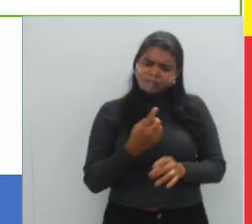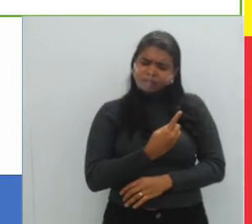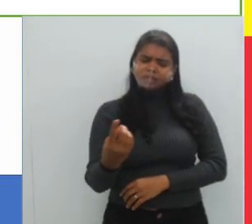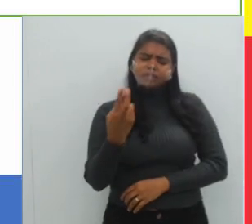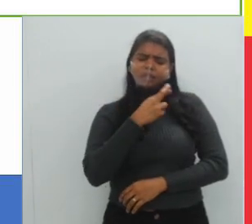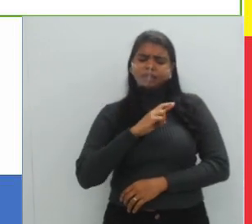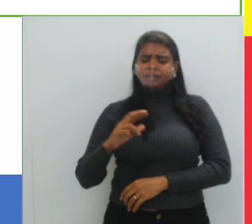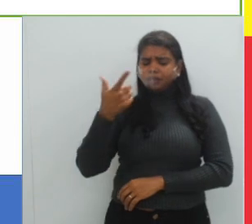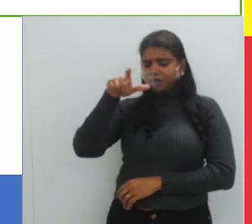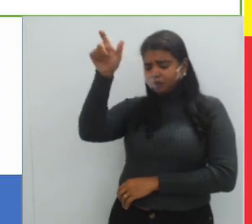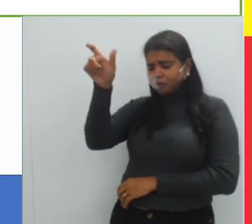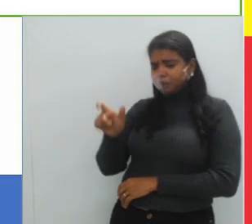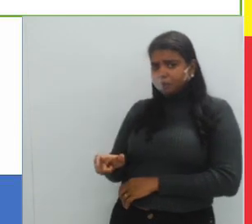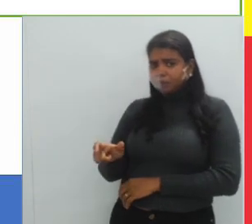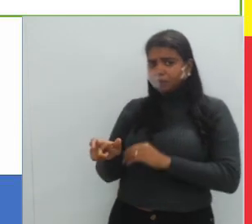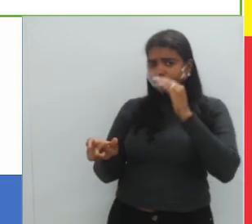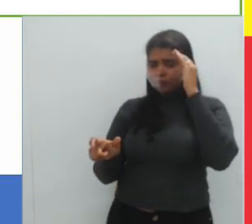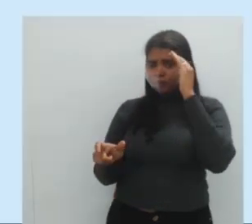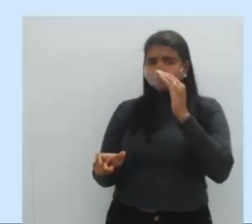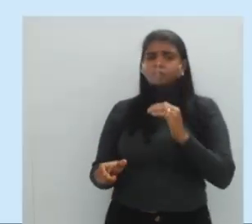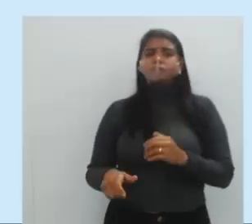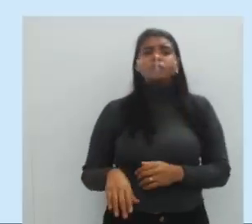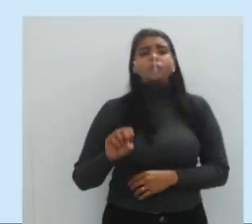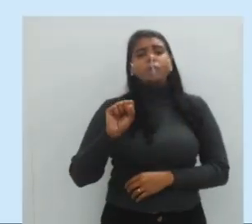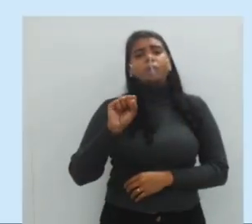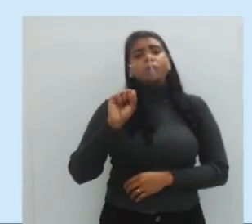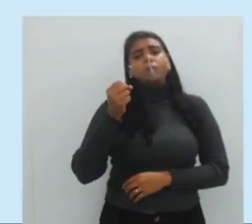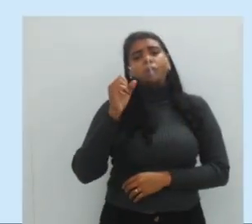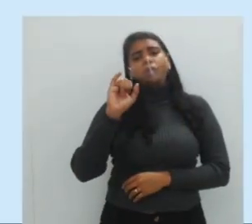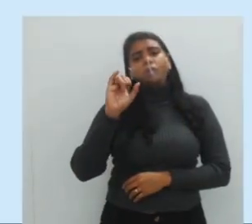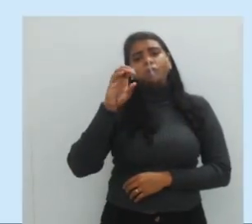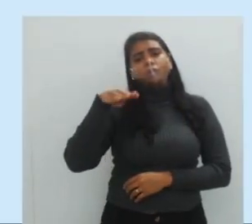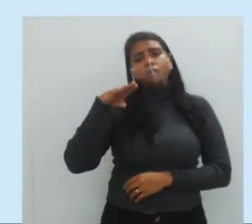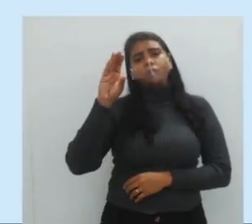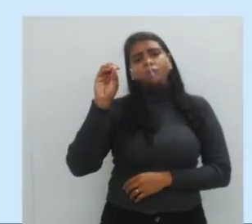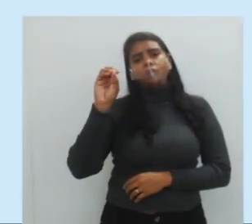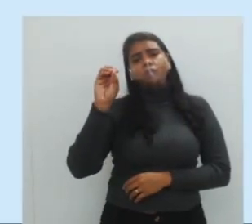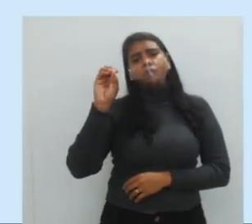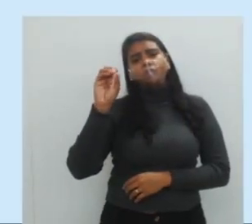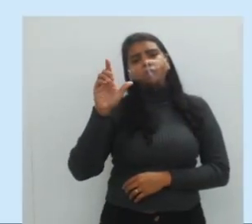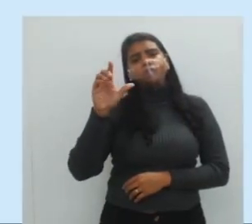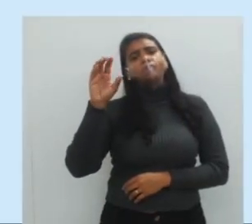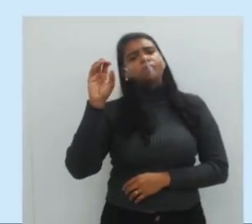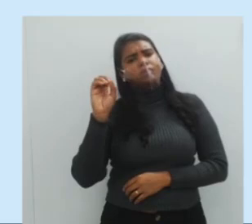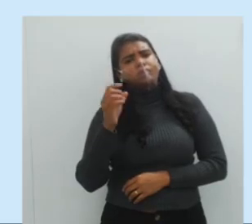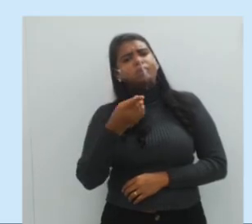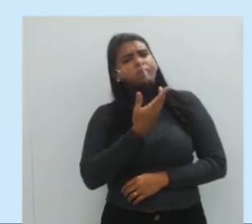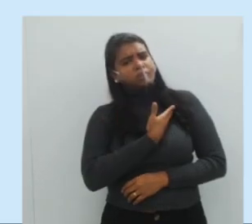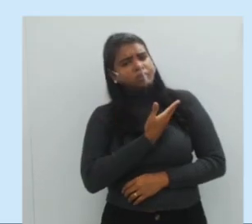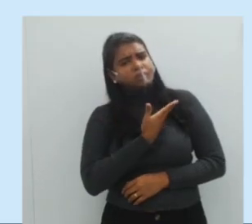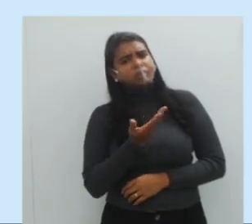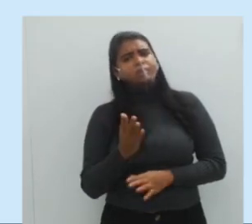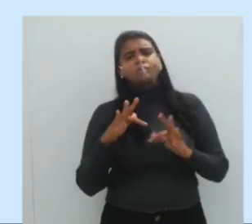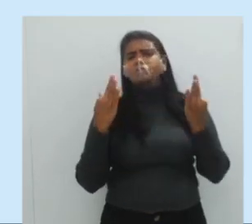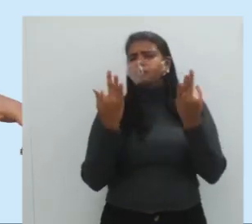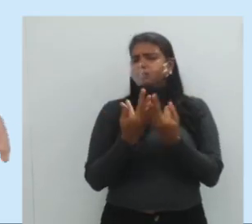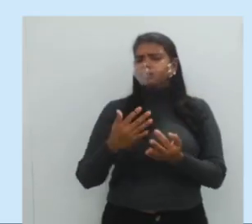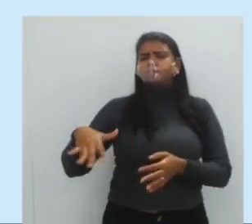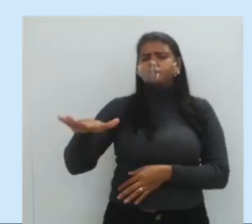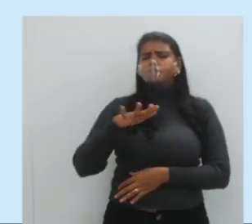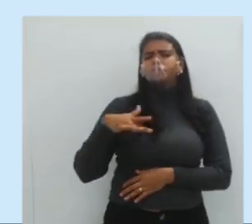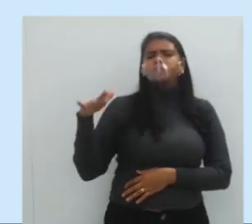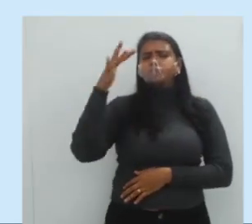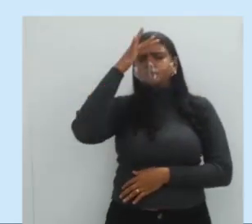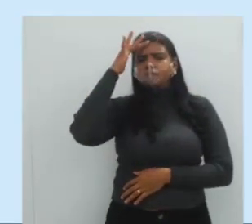específico da religião do outro, ou seja, os símbolos das religiões, dos seus amigos, dos seus cidadãos,